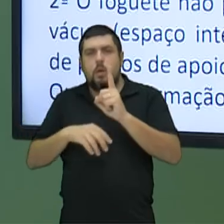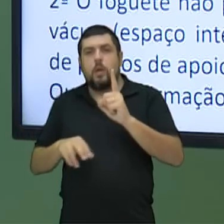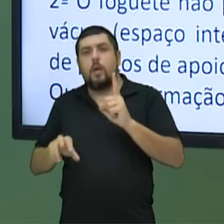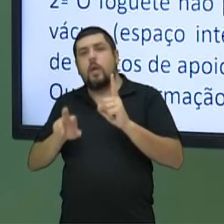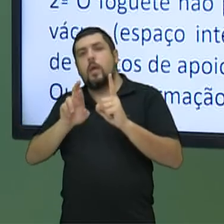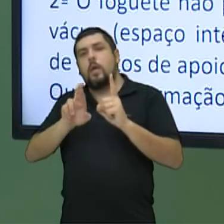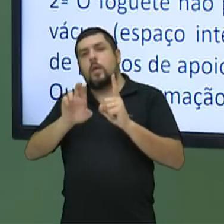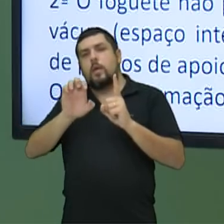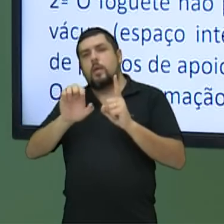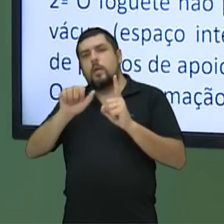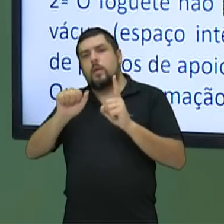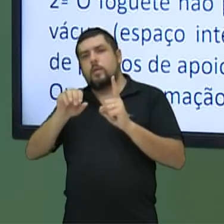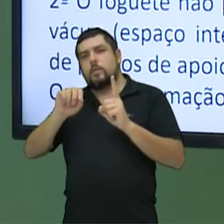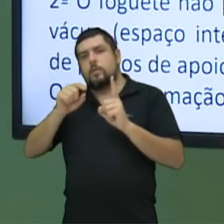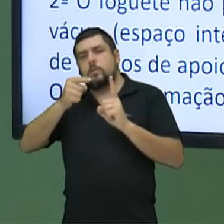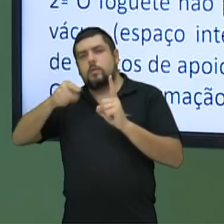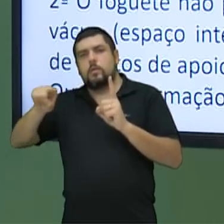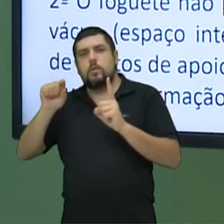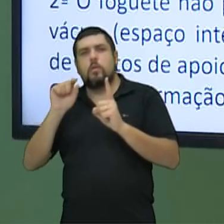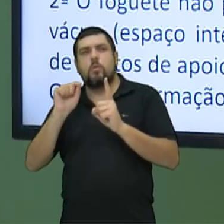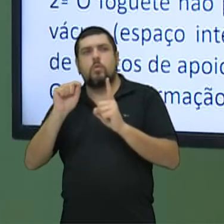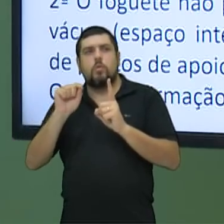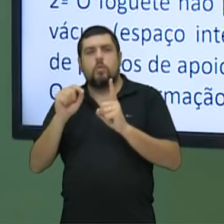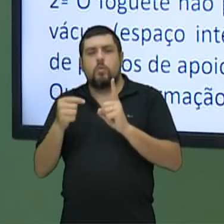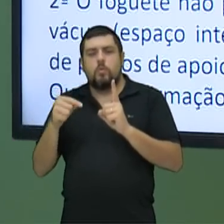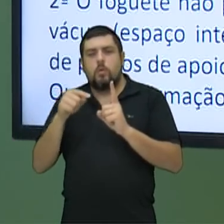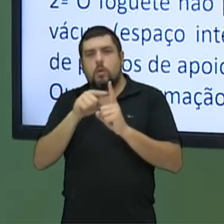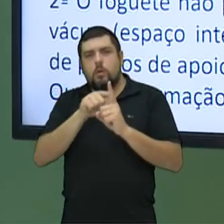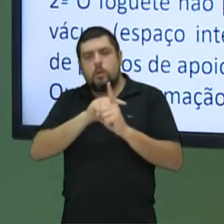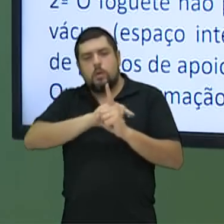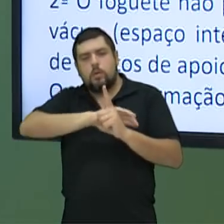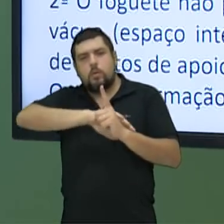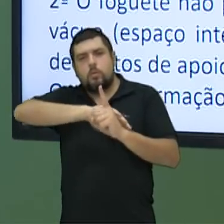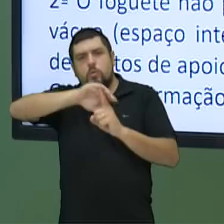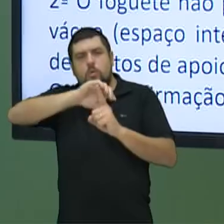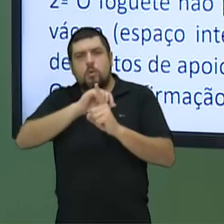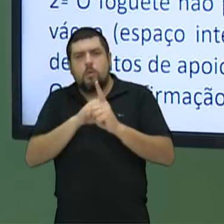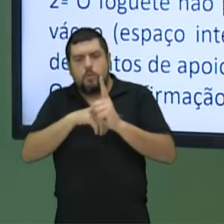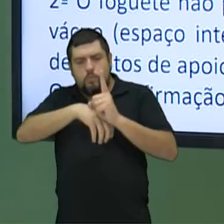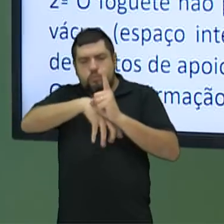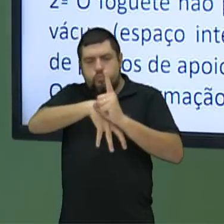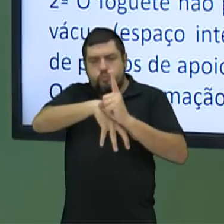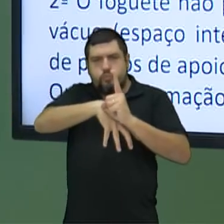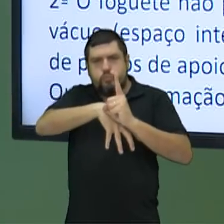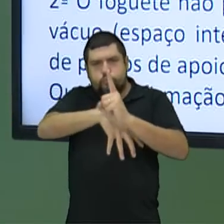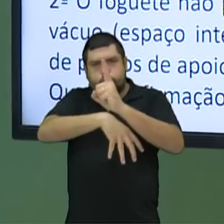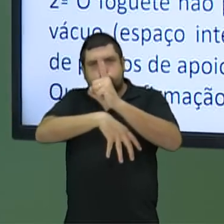reação é aplicada sobre o foguete.